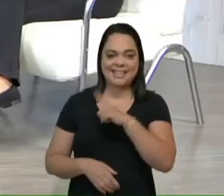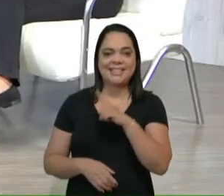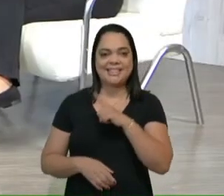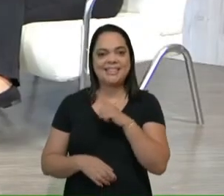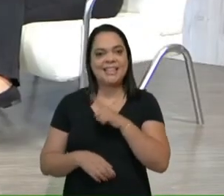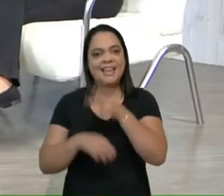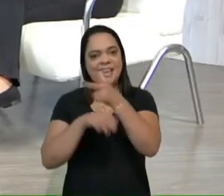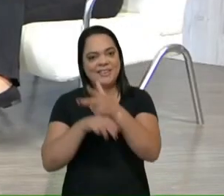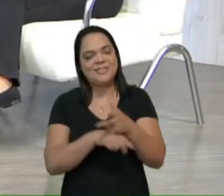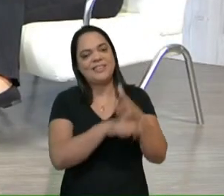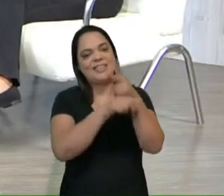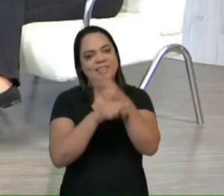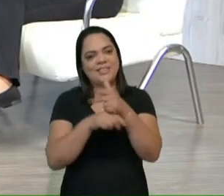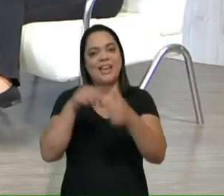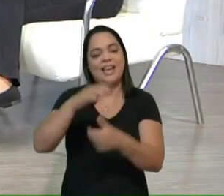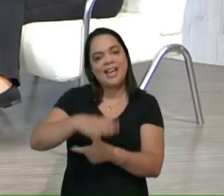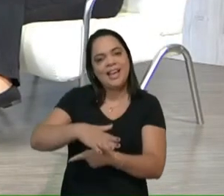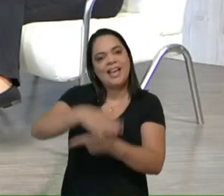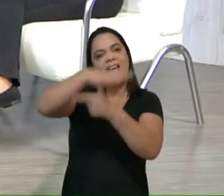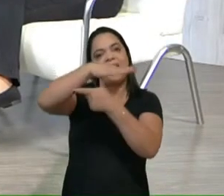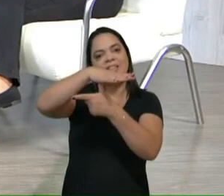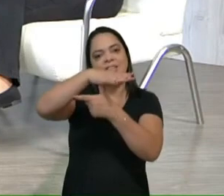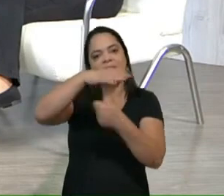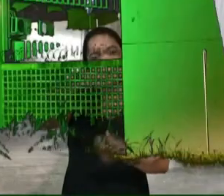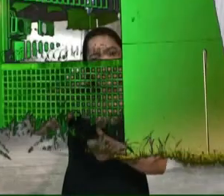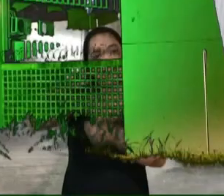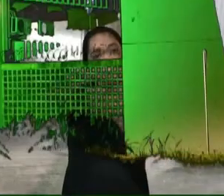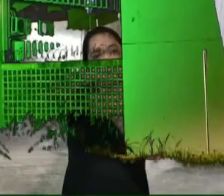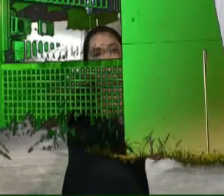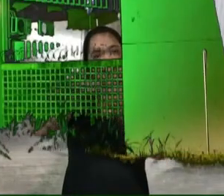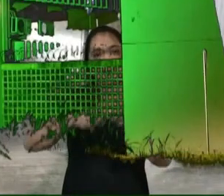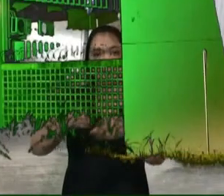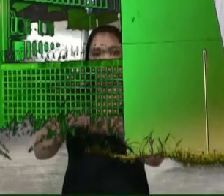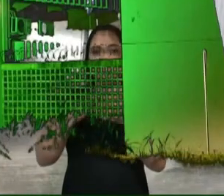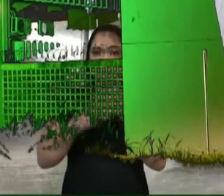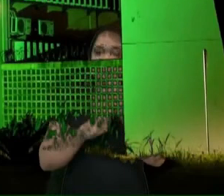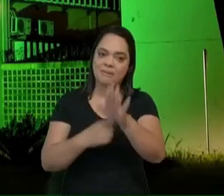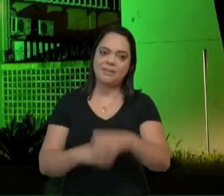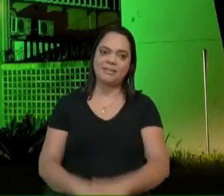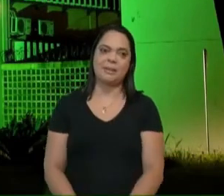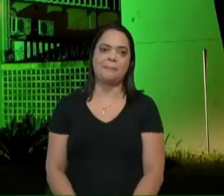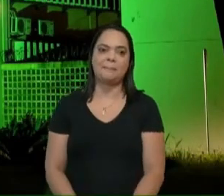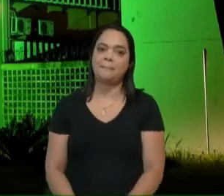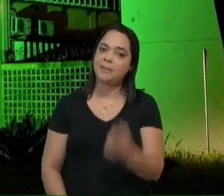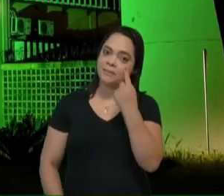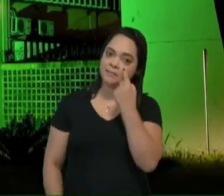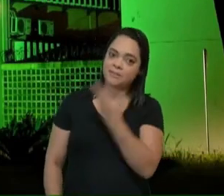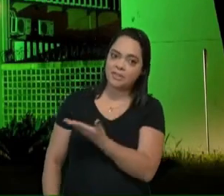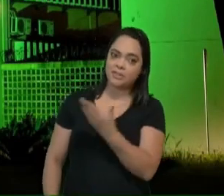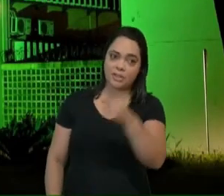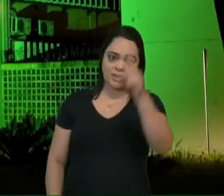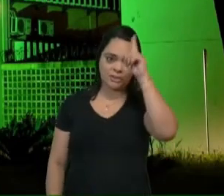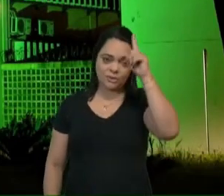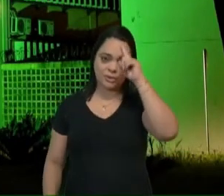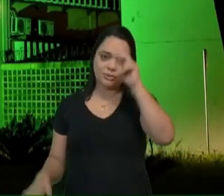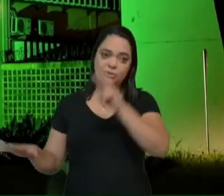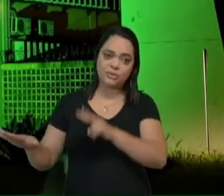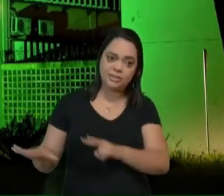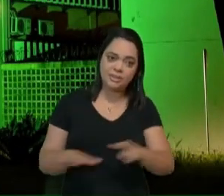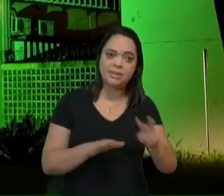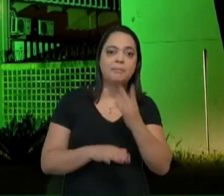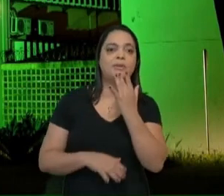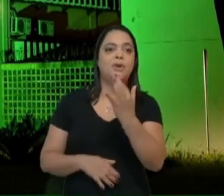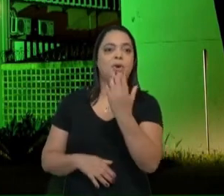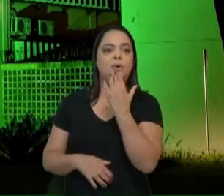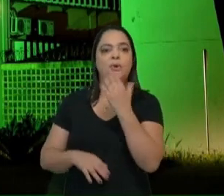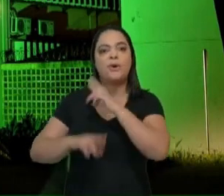imagens aqui da da Reitoria da Universidade Federal de Uberlândia por favor diretor a gente pode verificar que então todos os dias da semana cores